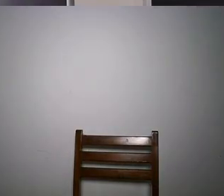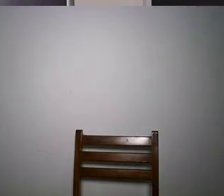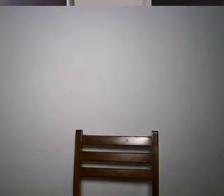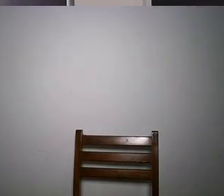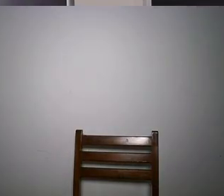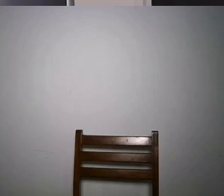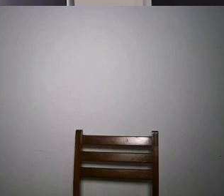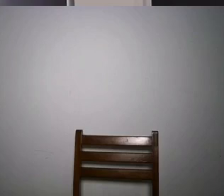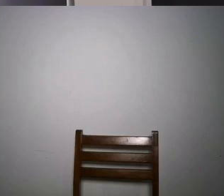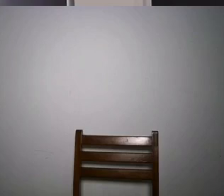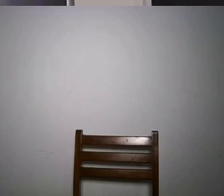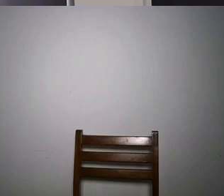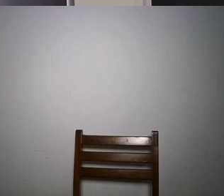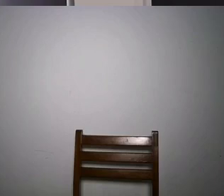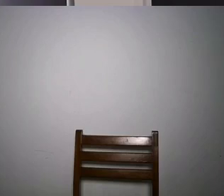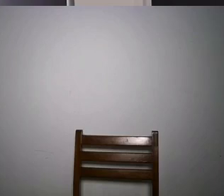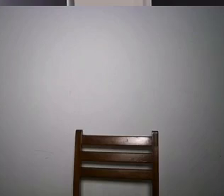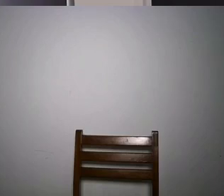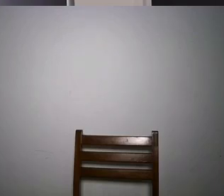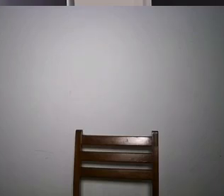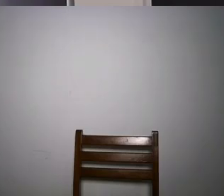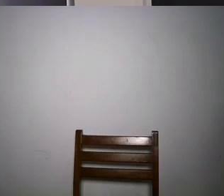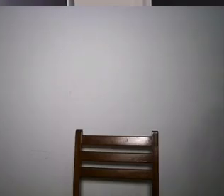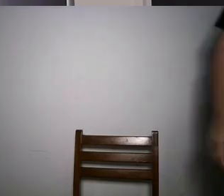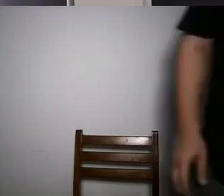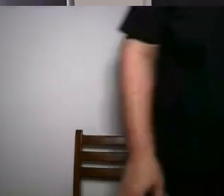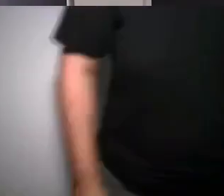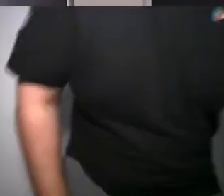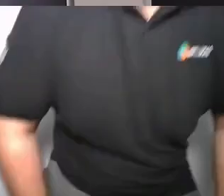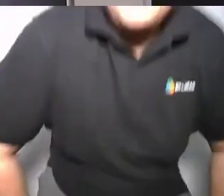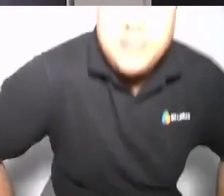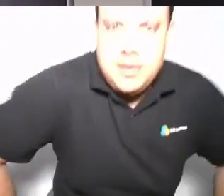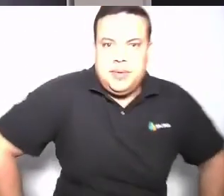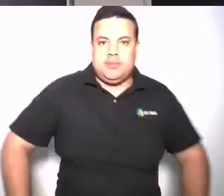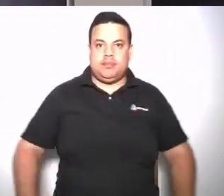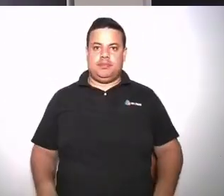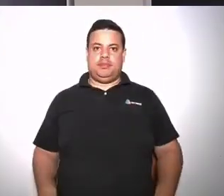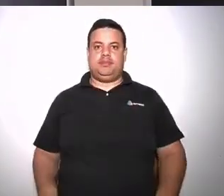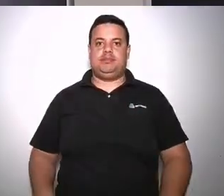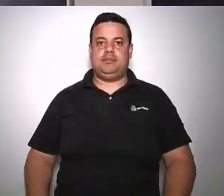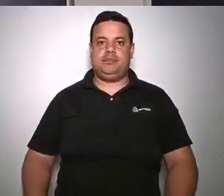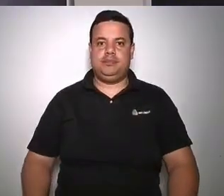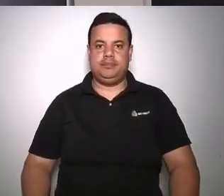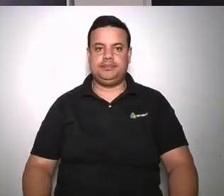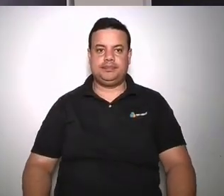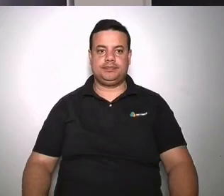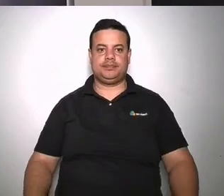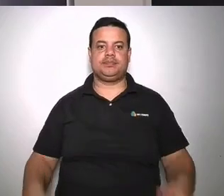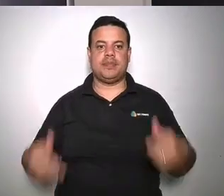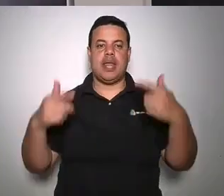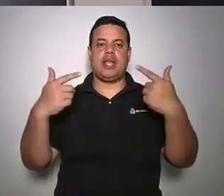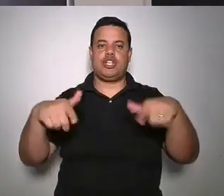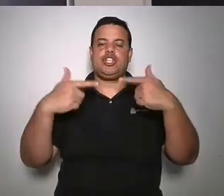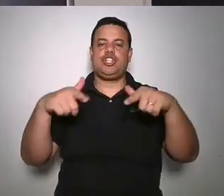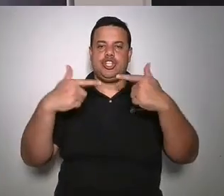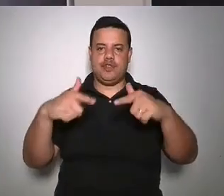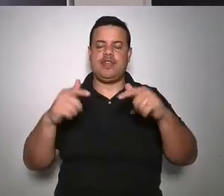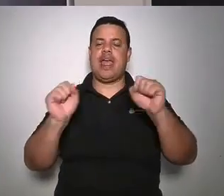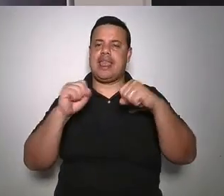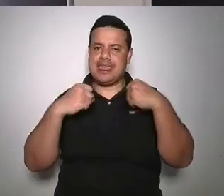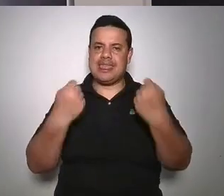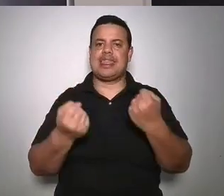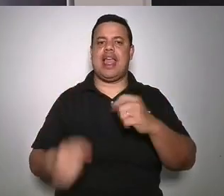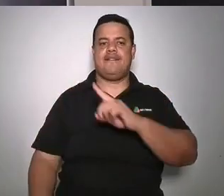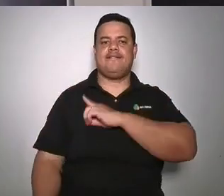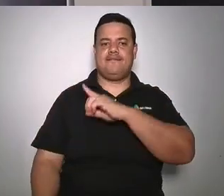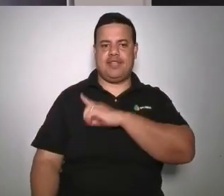do prefeito, vai estar dentro do governo municipal. Atividade da Defesa Civil, está dentro da Secretaria de Segurança.